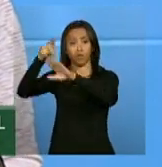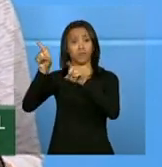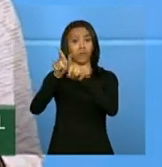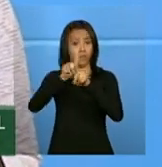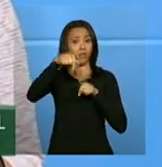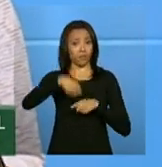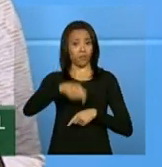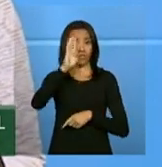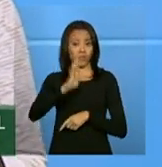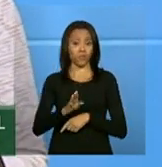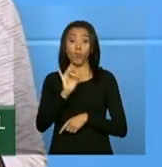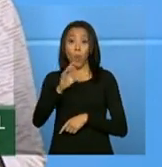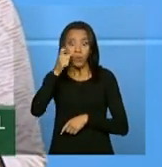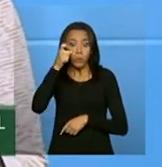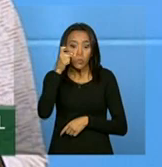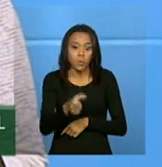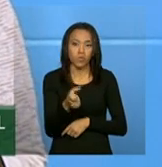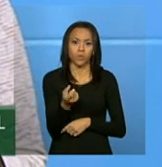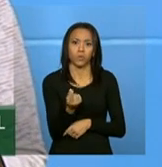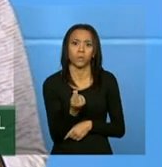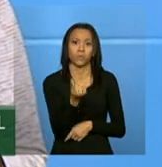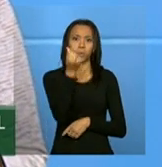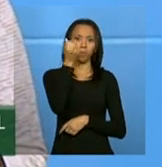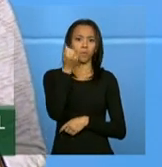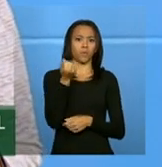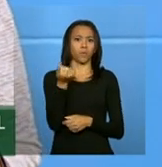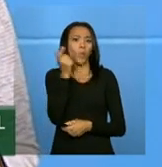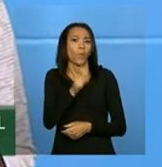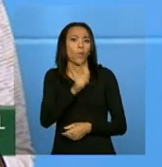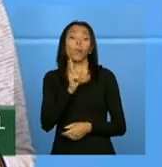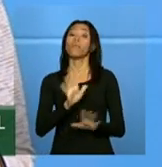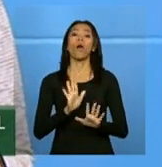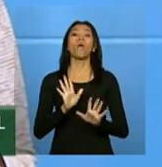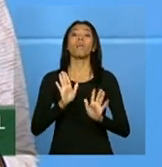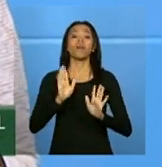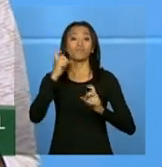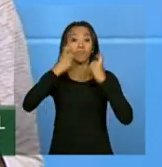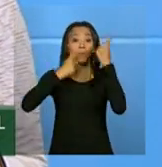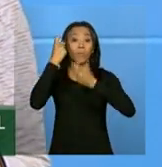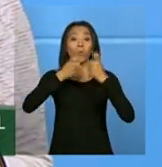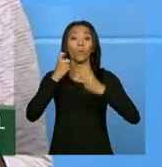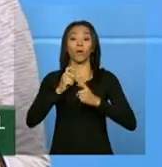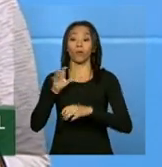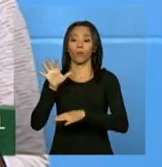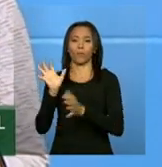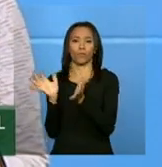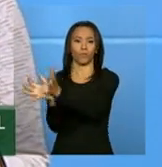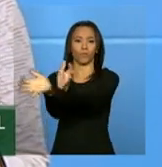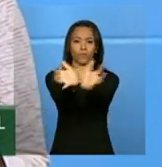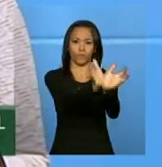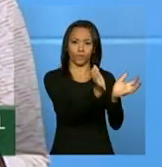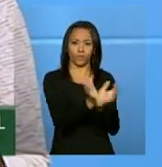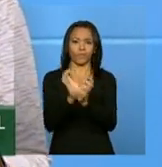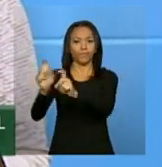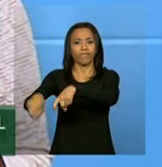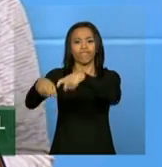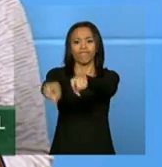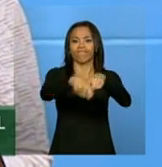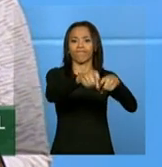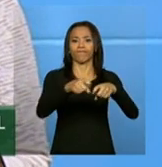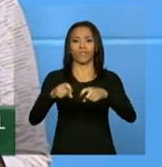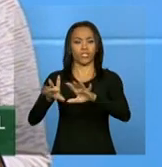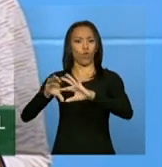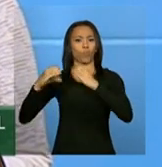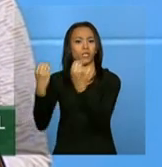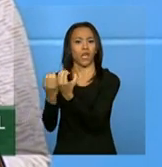somente têm foco sobre o lucro, mas também eles se preocupam com as comunidades dos agricultores. Fazem com que haja o